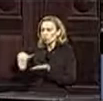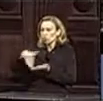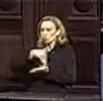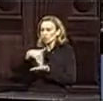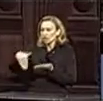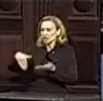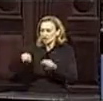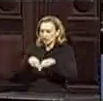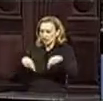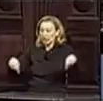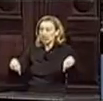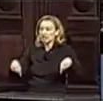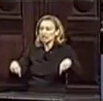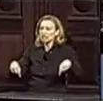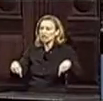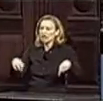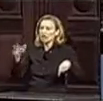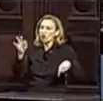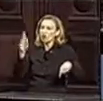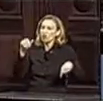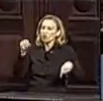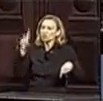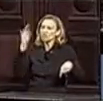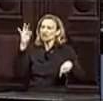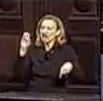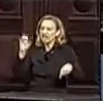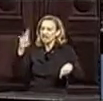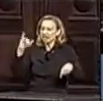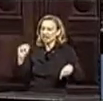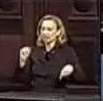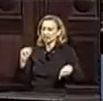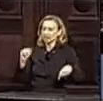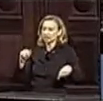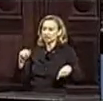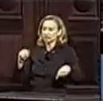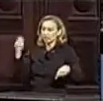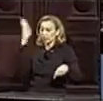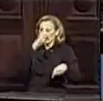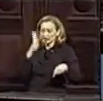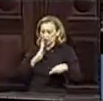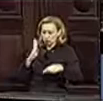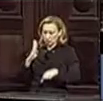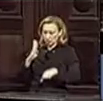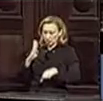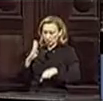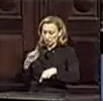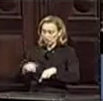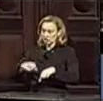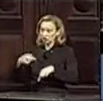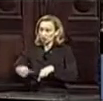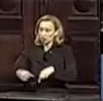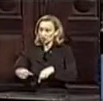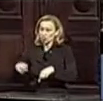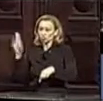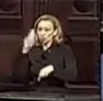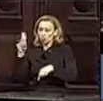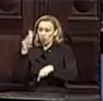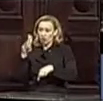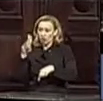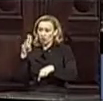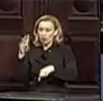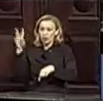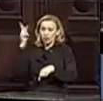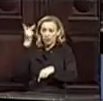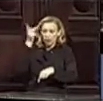os aeroportos, os portos e as passagens de fronteira clandestinas. E cabe à Polícia